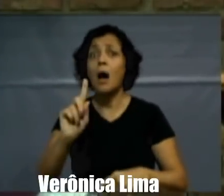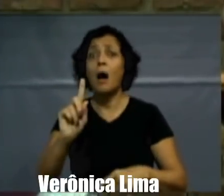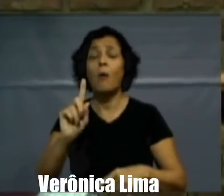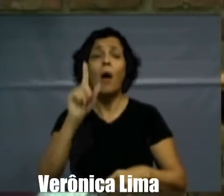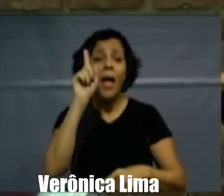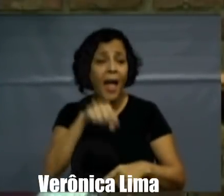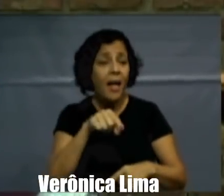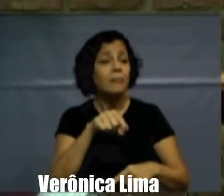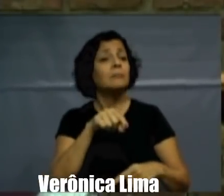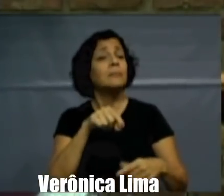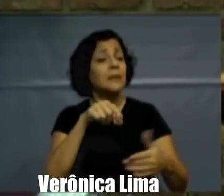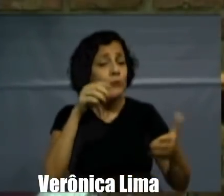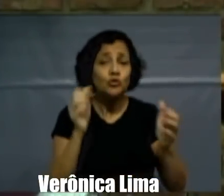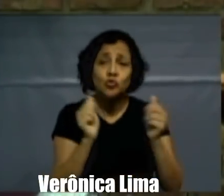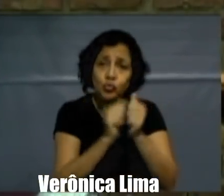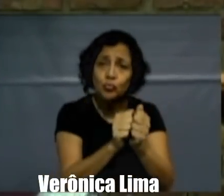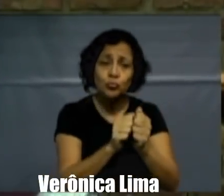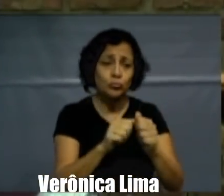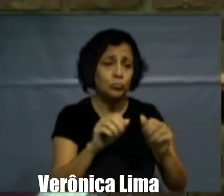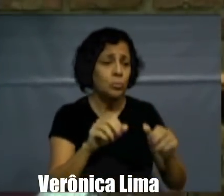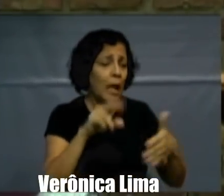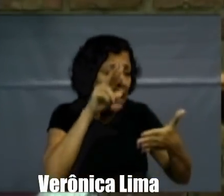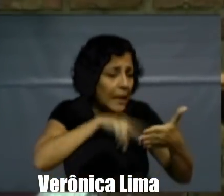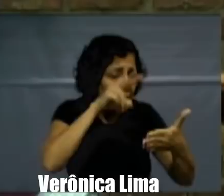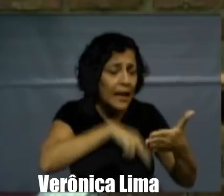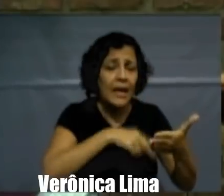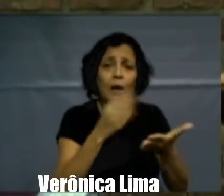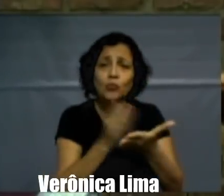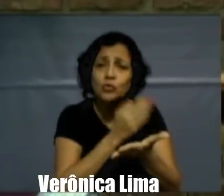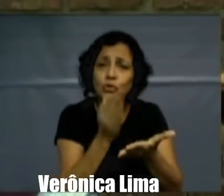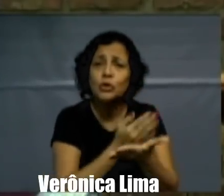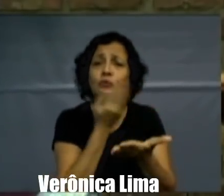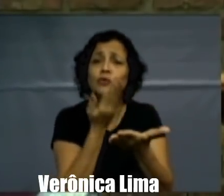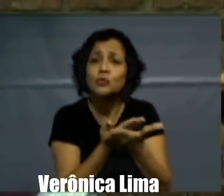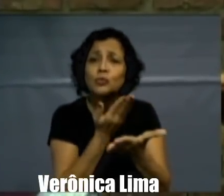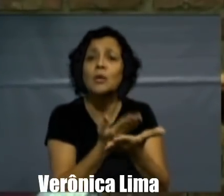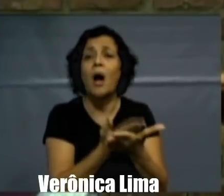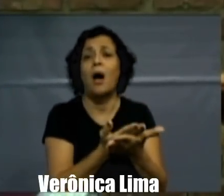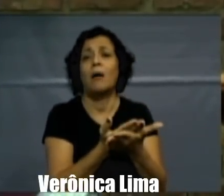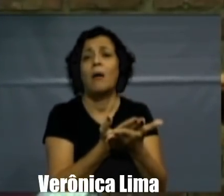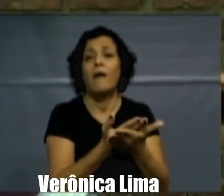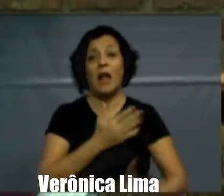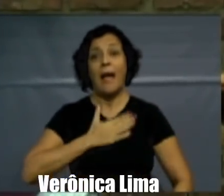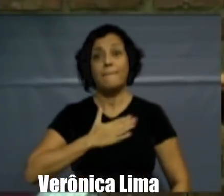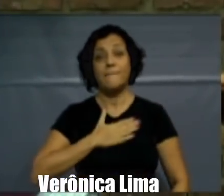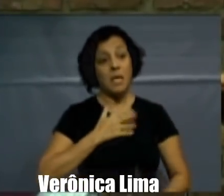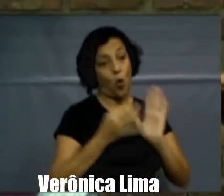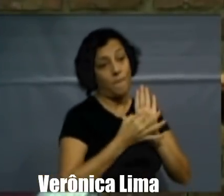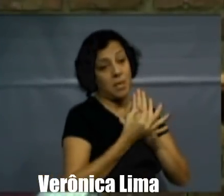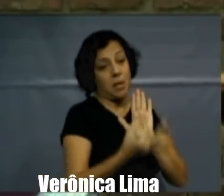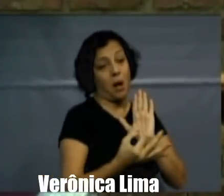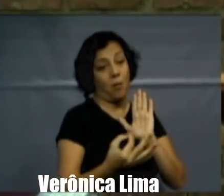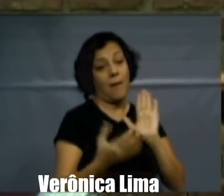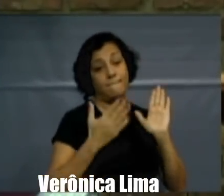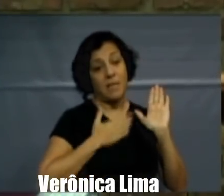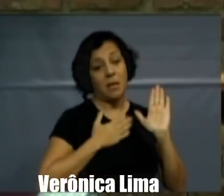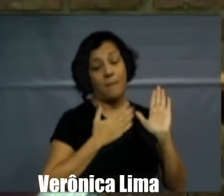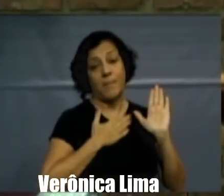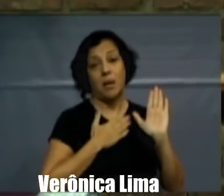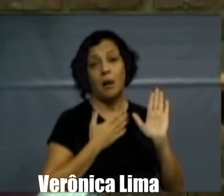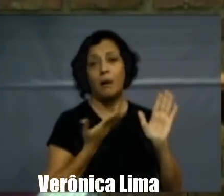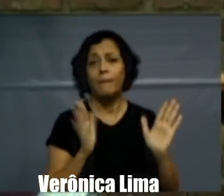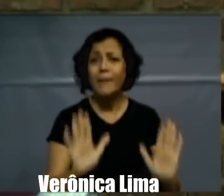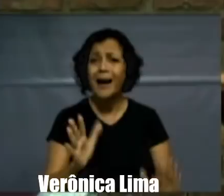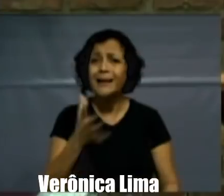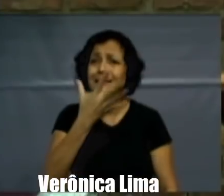os livros juntos, e a gente não faz isso porque ficamos presos à minha opinião, ao meu ponto de vista, esquecendo que é